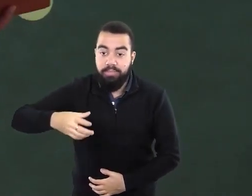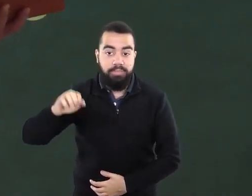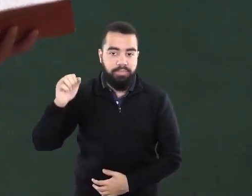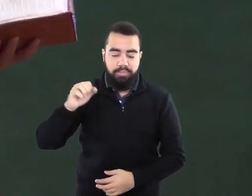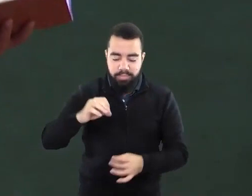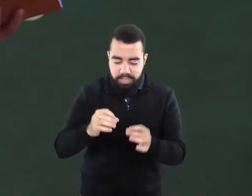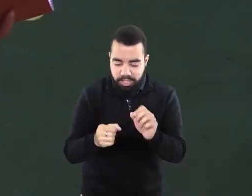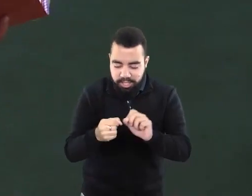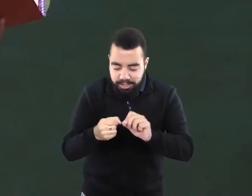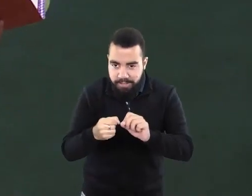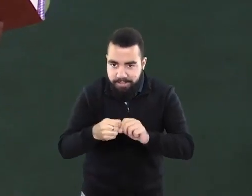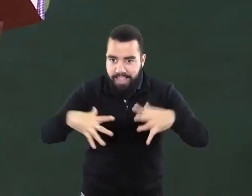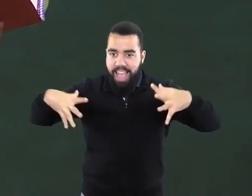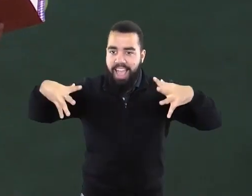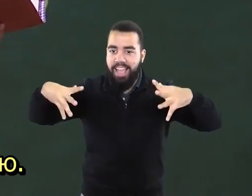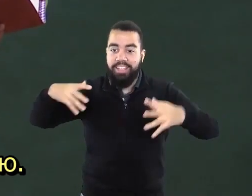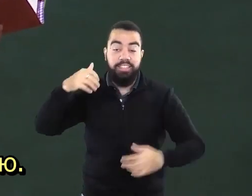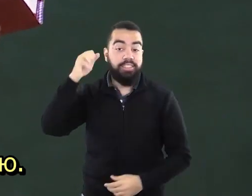a mão no barro.